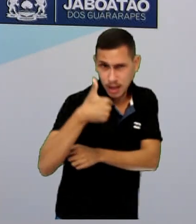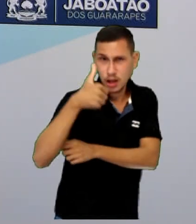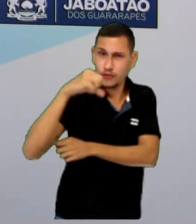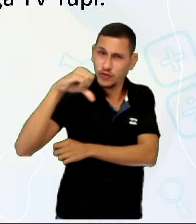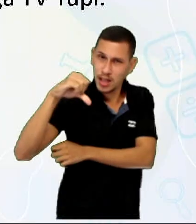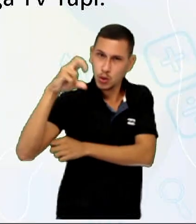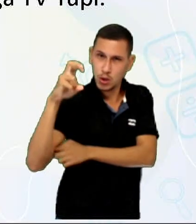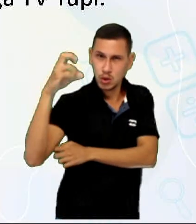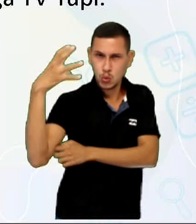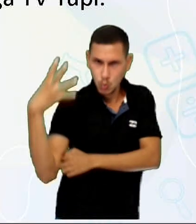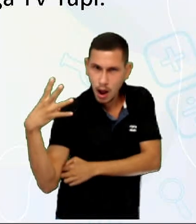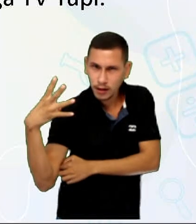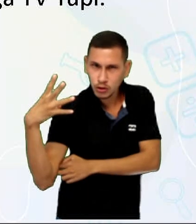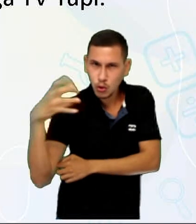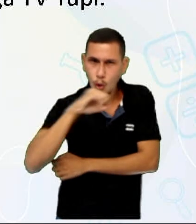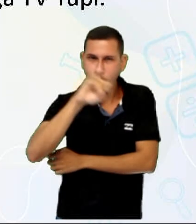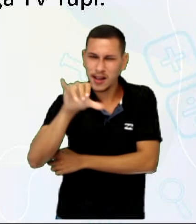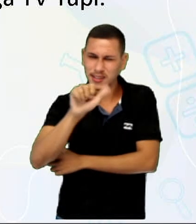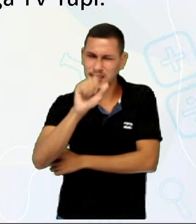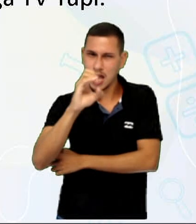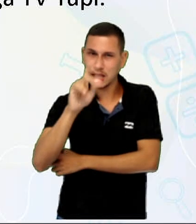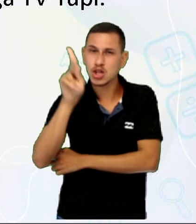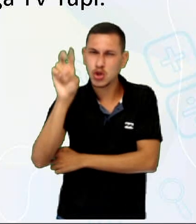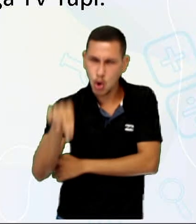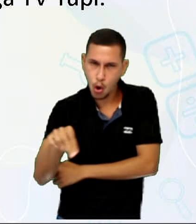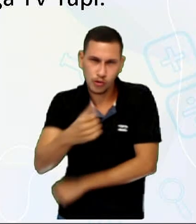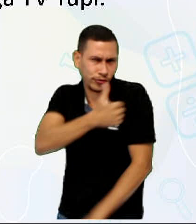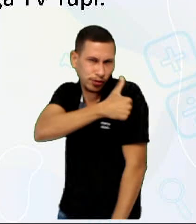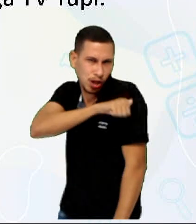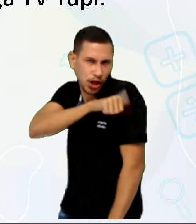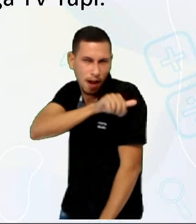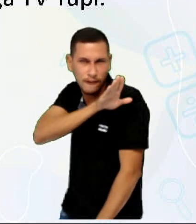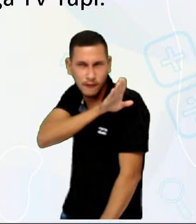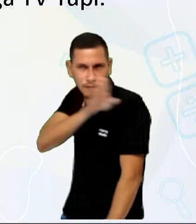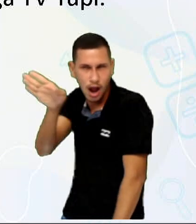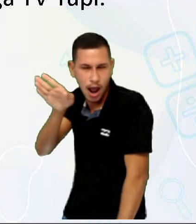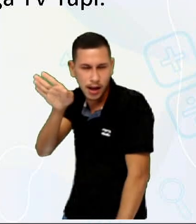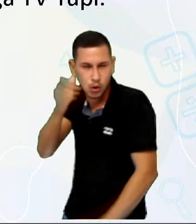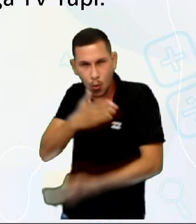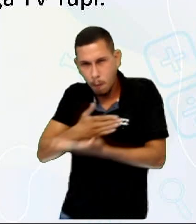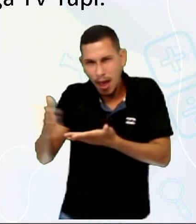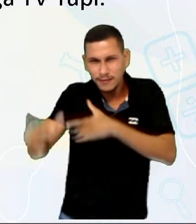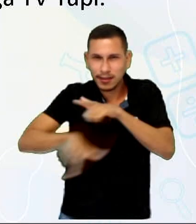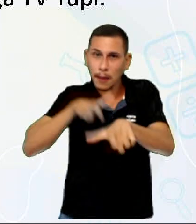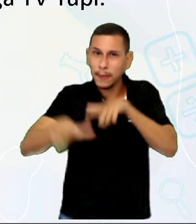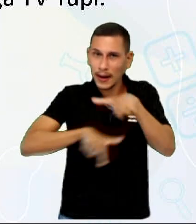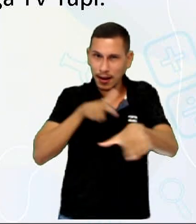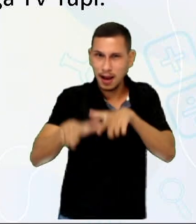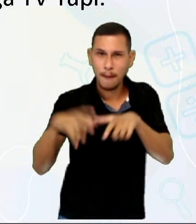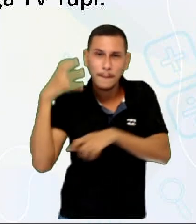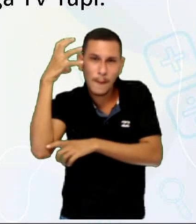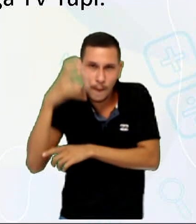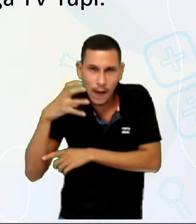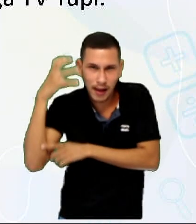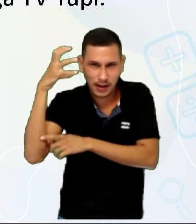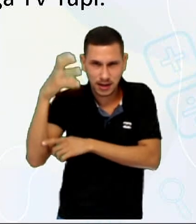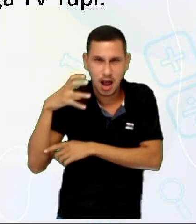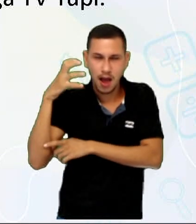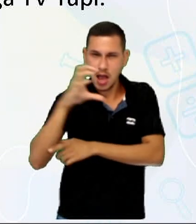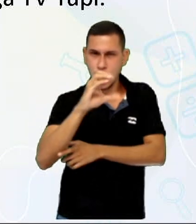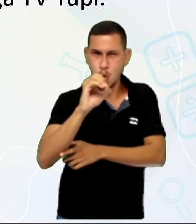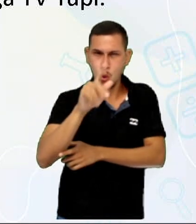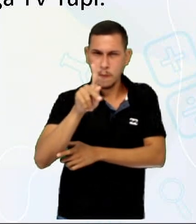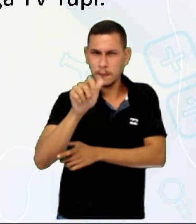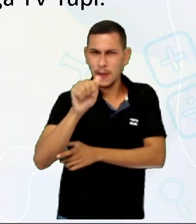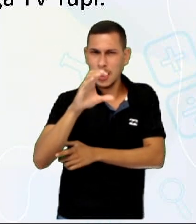1954, Jackson vai para o Rio de Janeiro e é contratado pela gravadora Copacabana. É quando ele